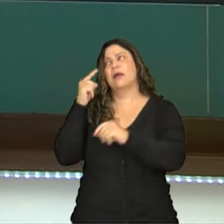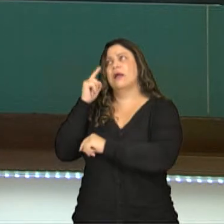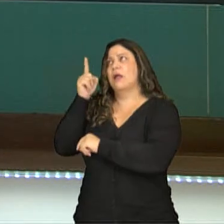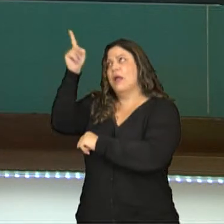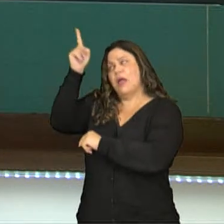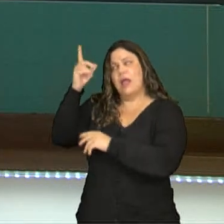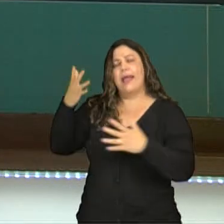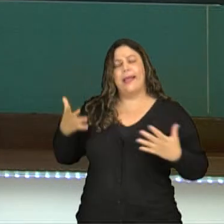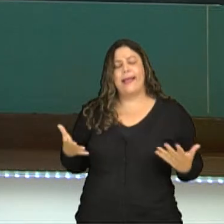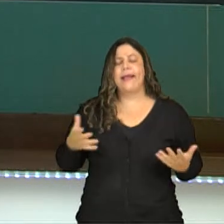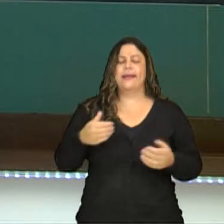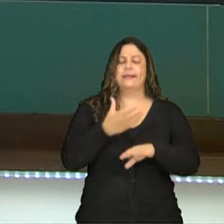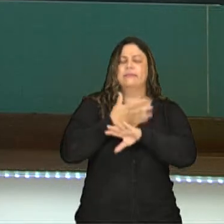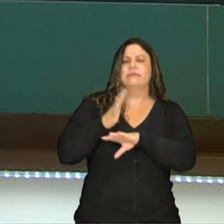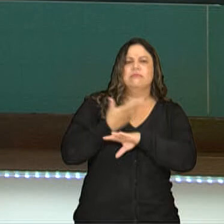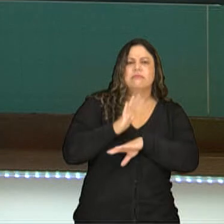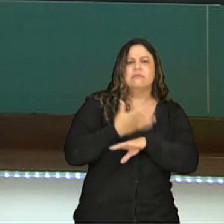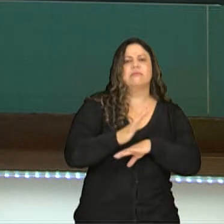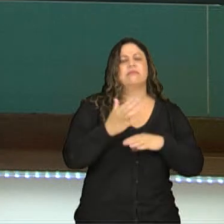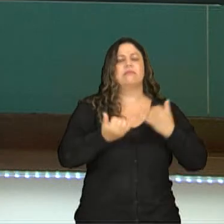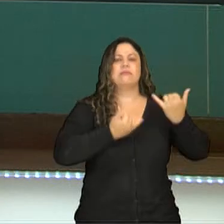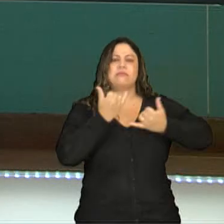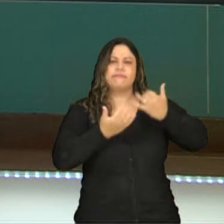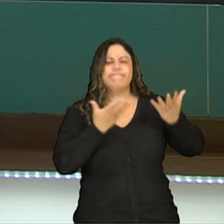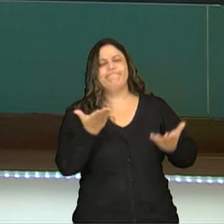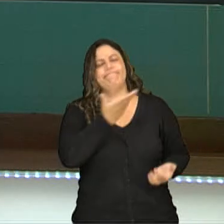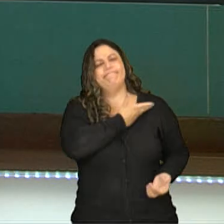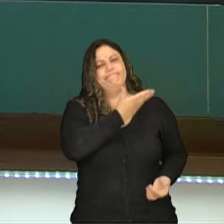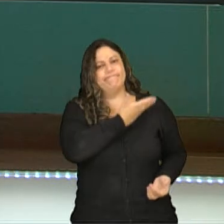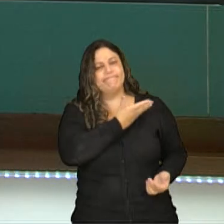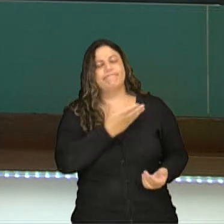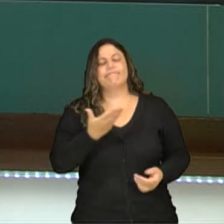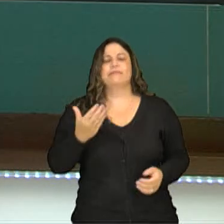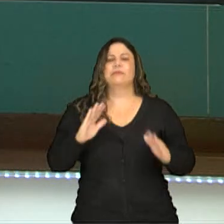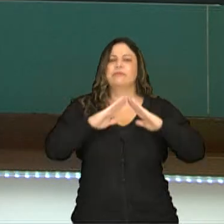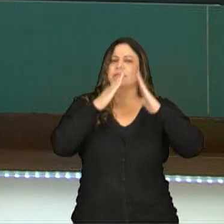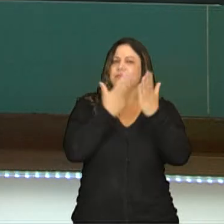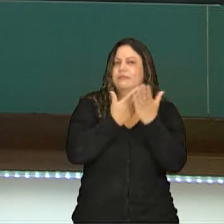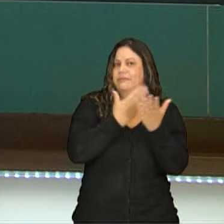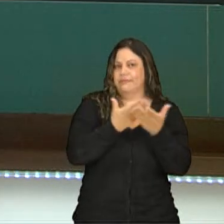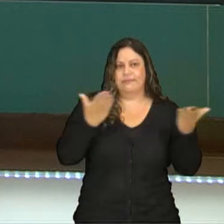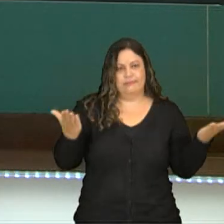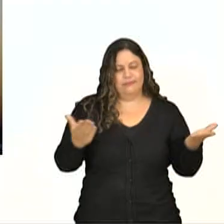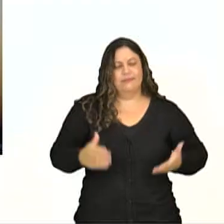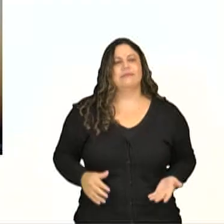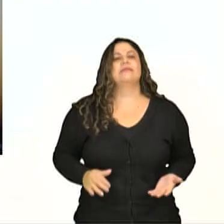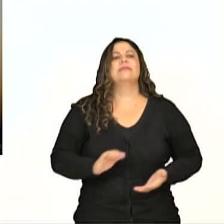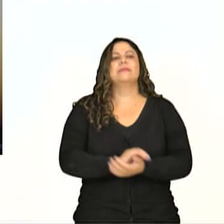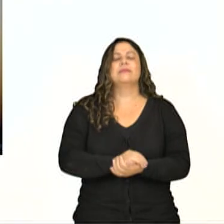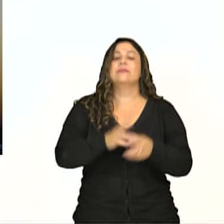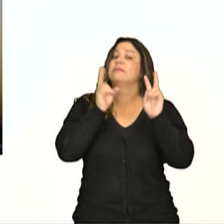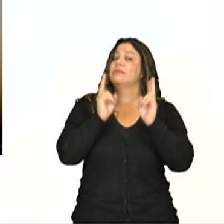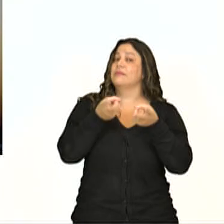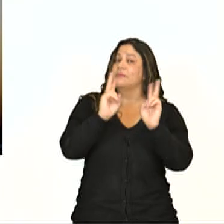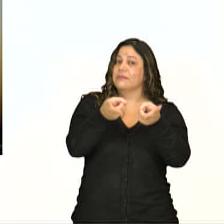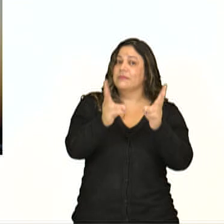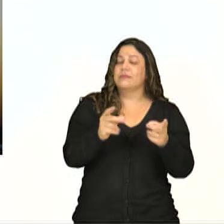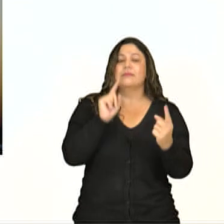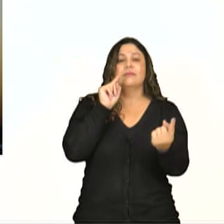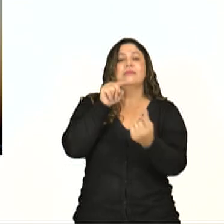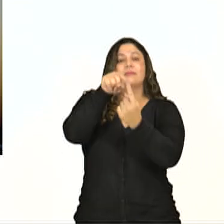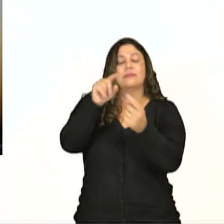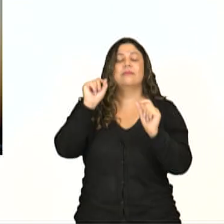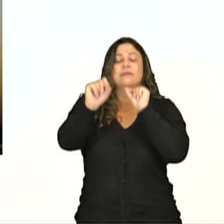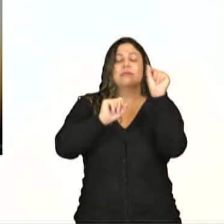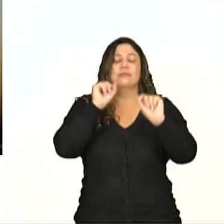aí praticando com seus amigos ou na sua escola que você não esteja praticando esporte. Então, continuando, definimos o que